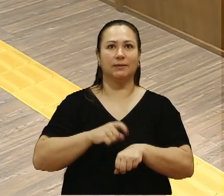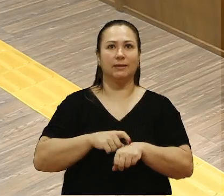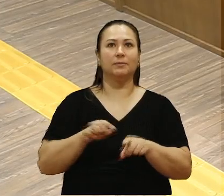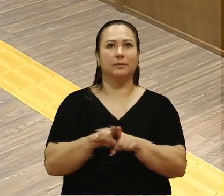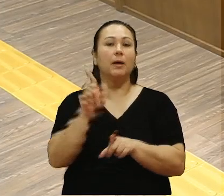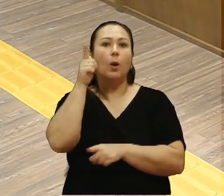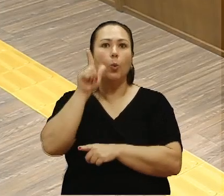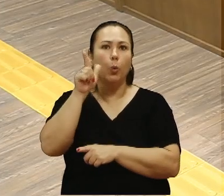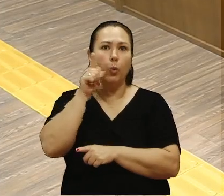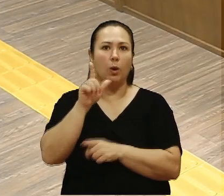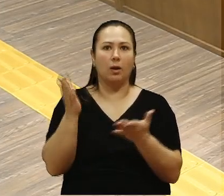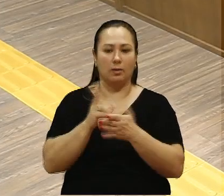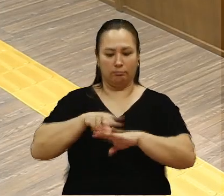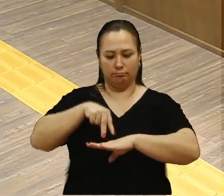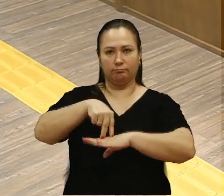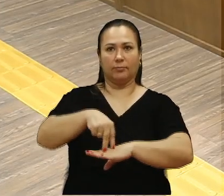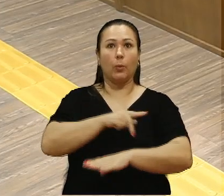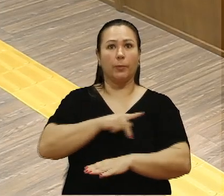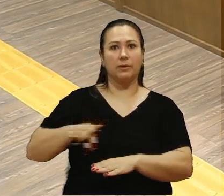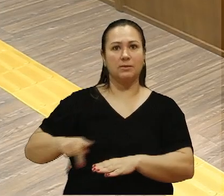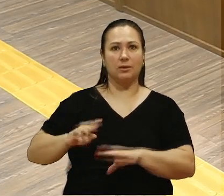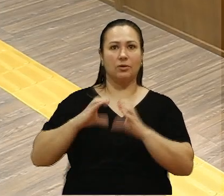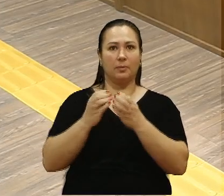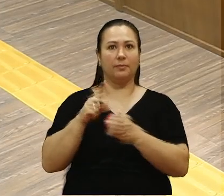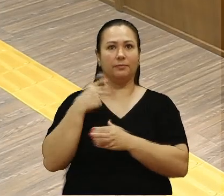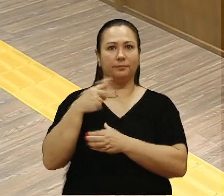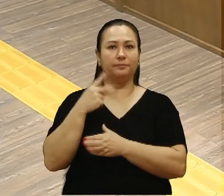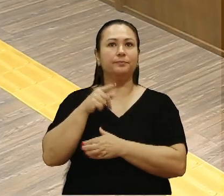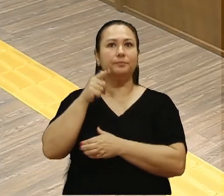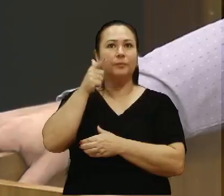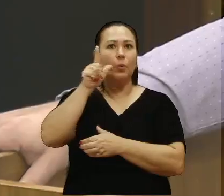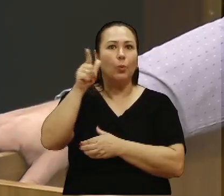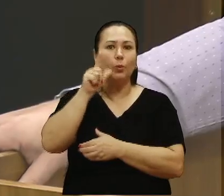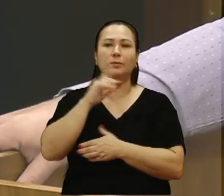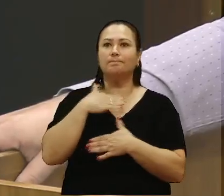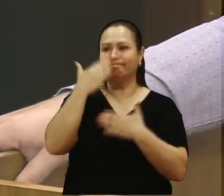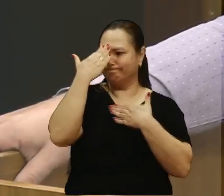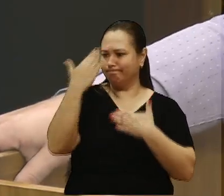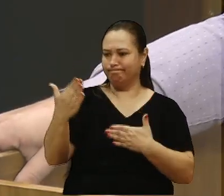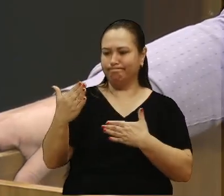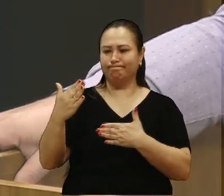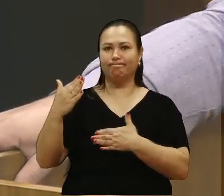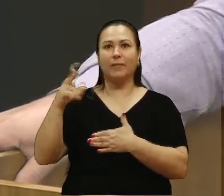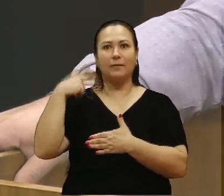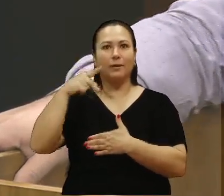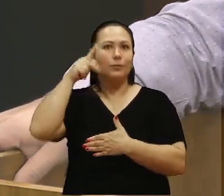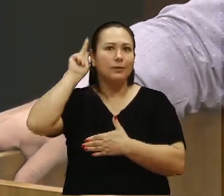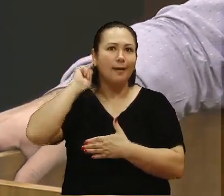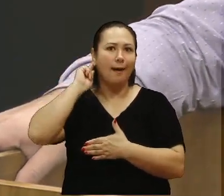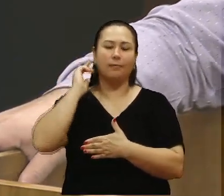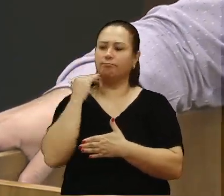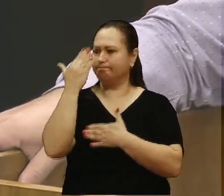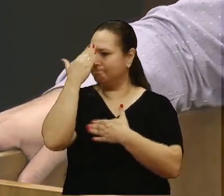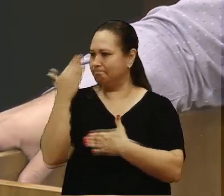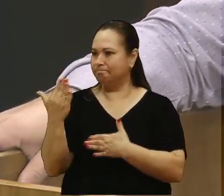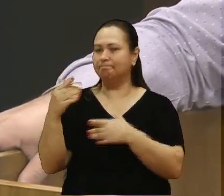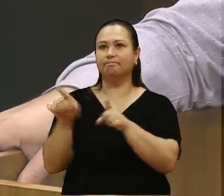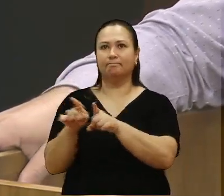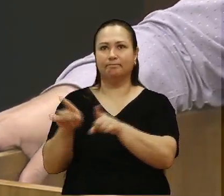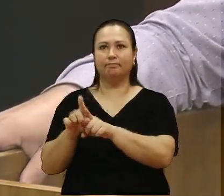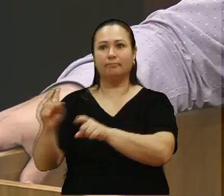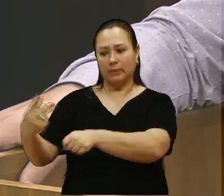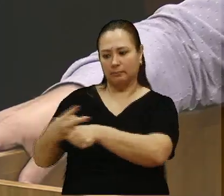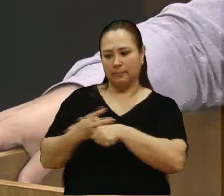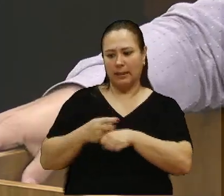Carinhato. Da tribuna, vereador presidente Lucas Carinhato. Obrigado, vereador Iago. Agradeço a cedência